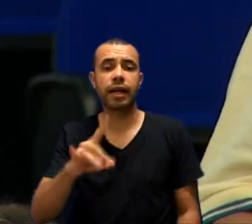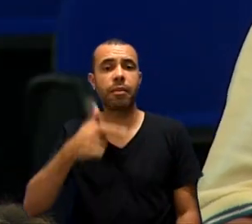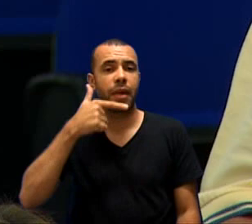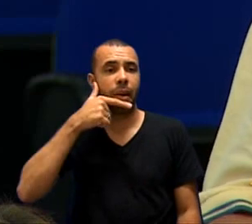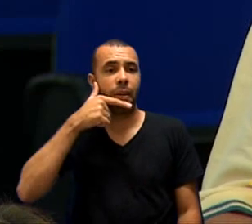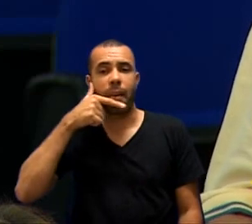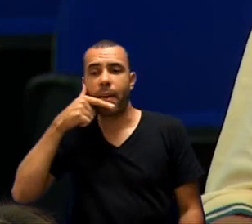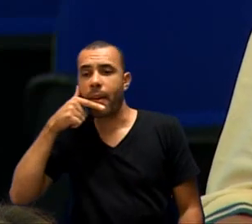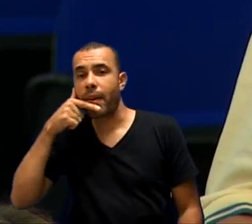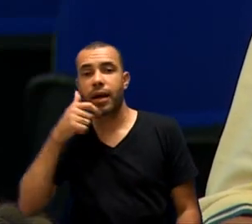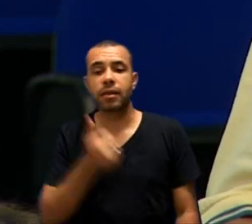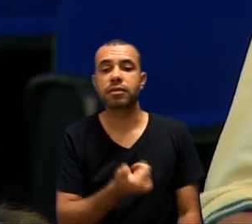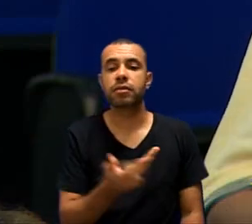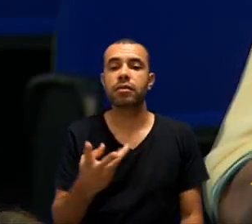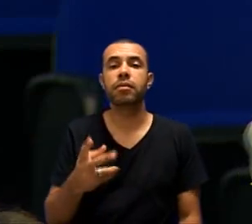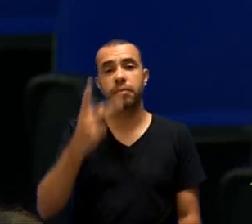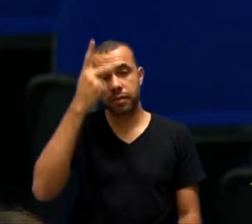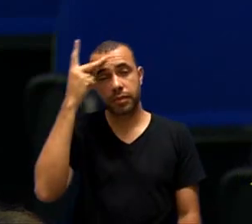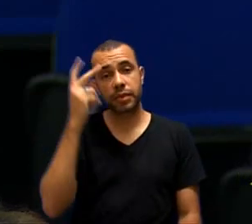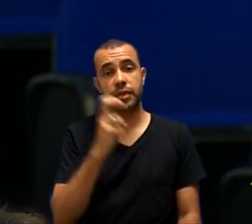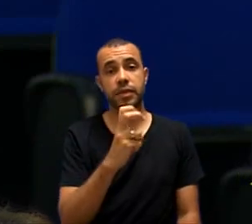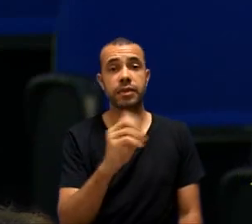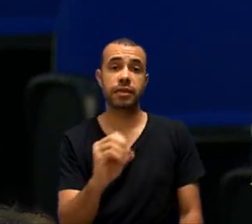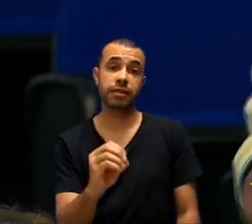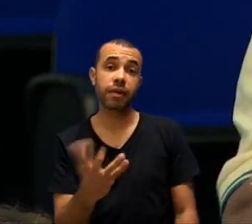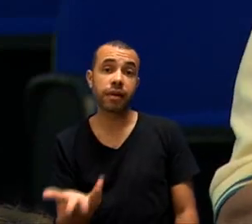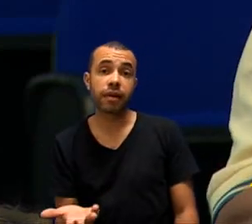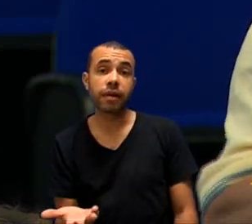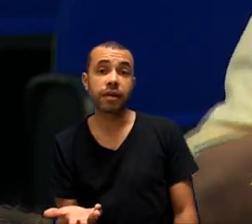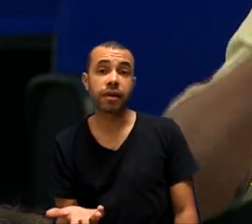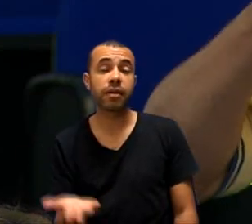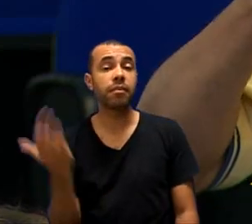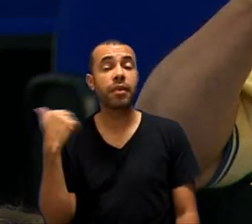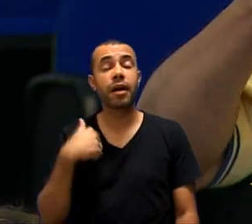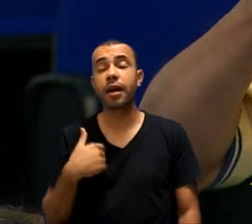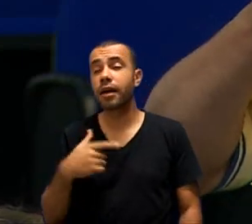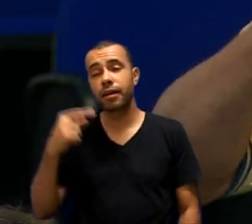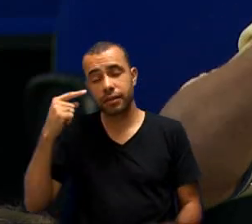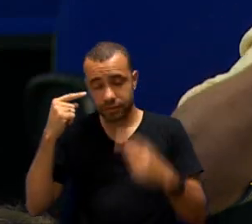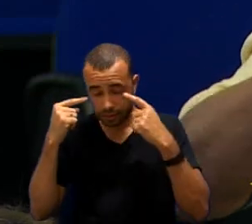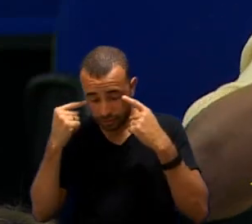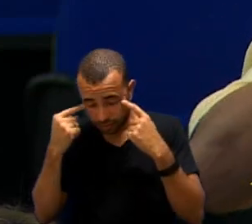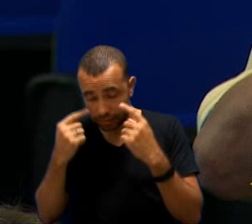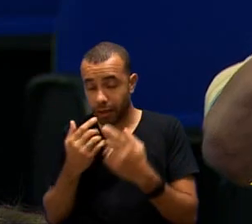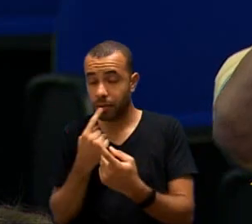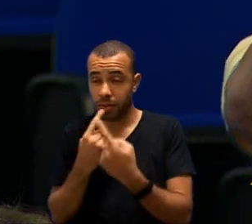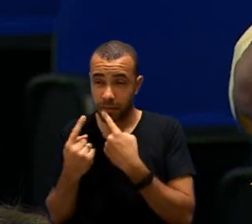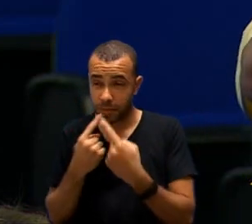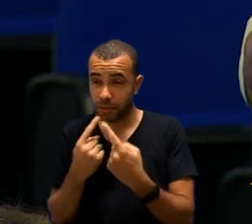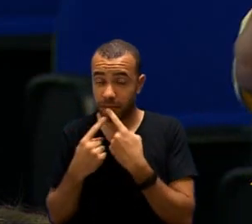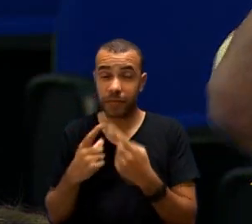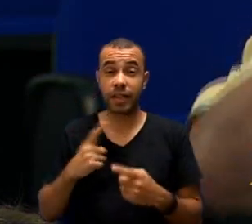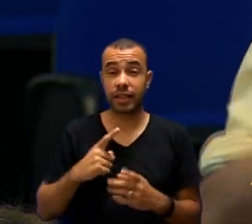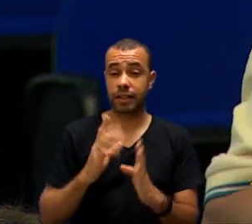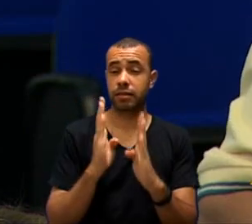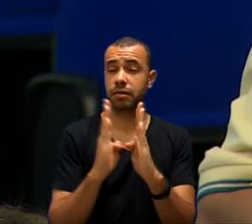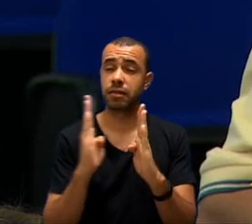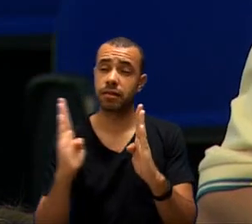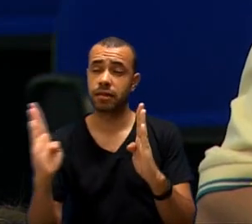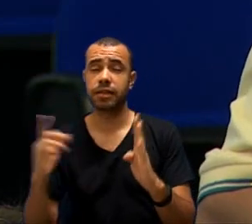Cada robô fala por 50 pessoas. Eu conversava com o Furukawa, vi aquele pessoal todo trabalhando em cima